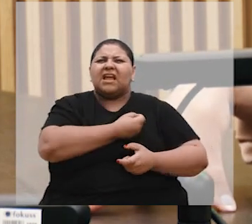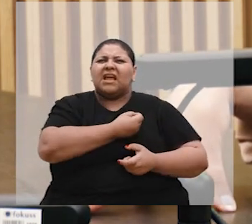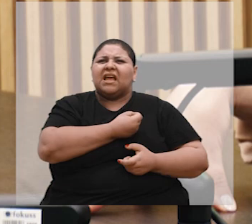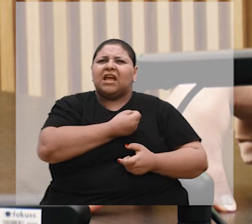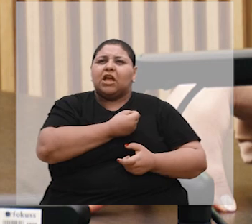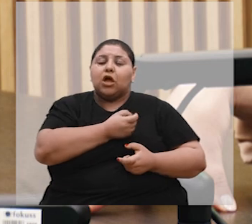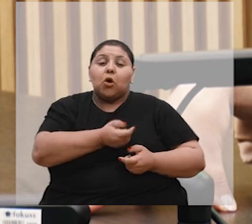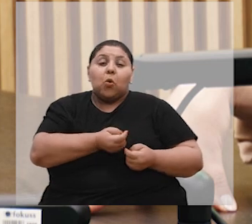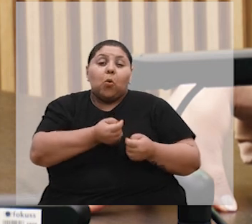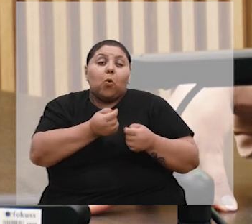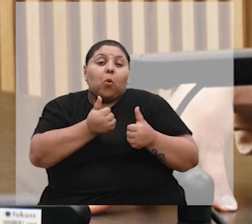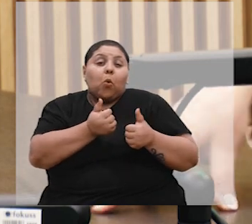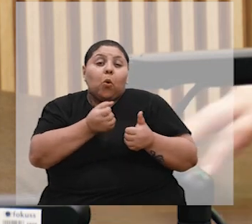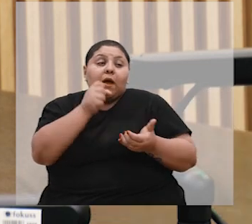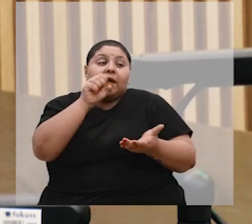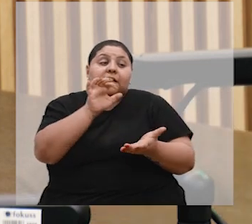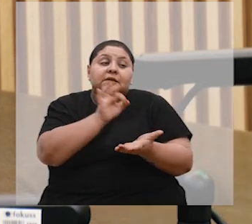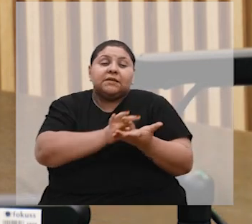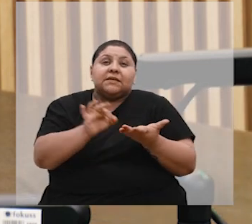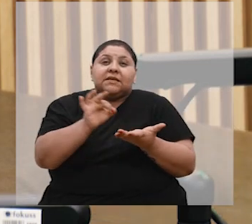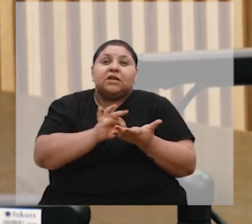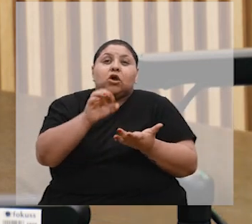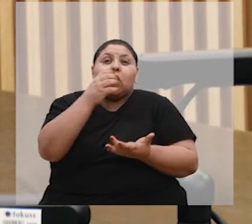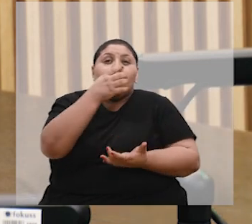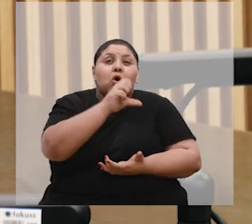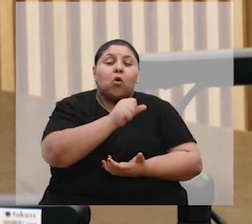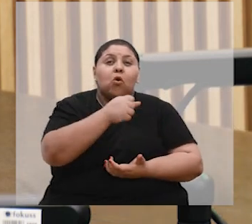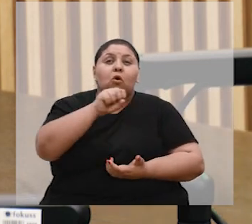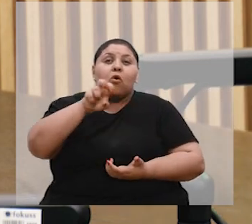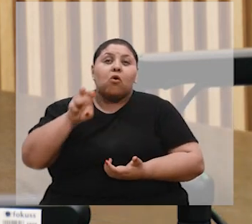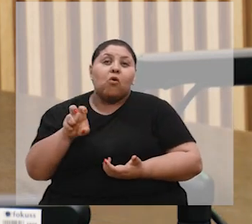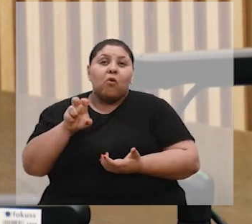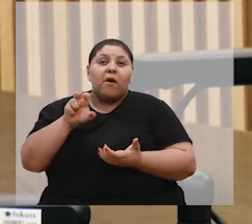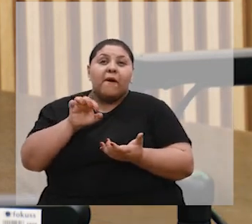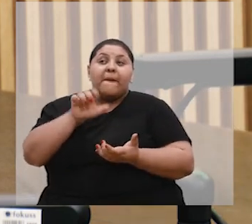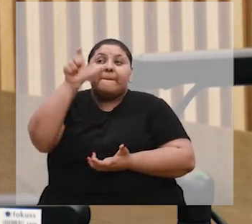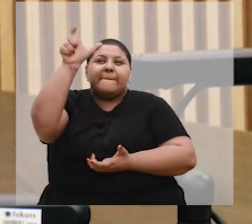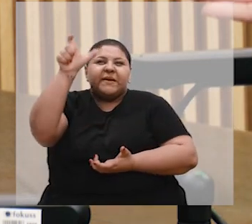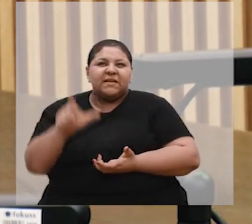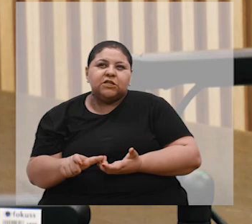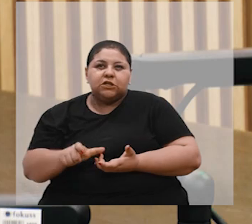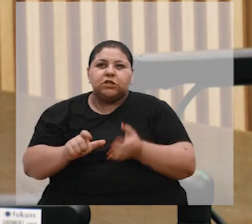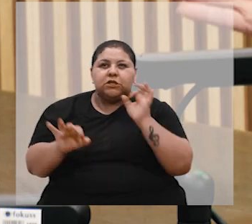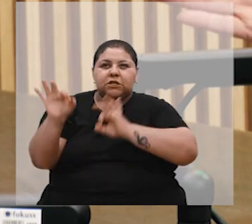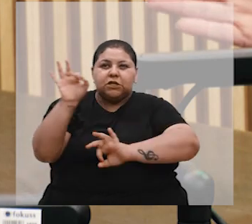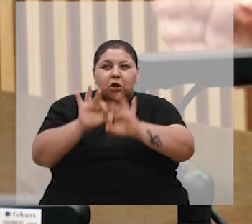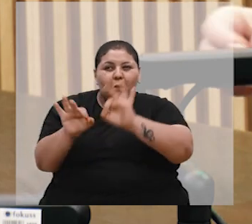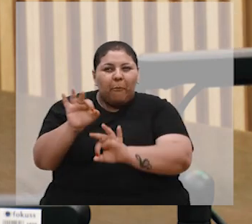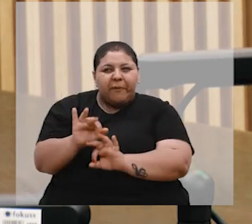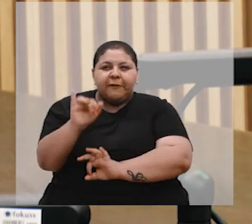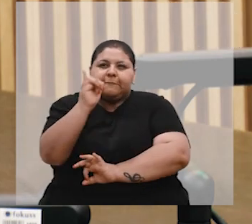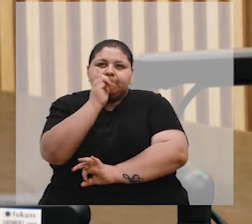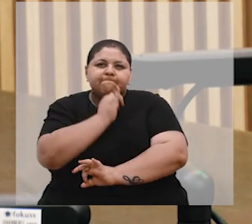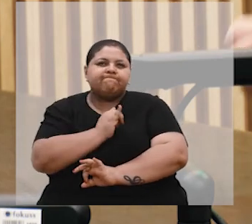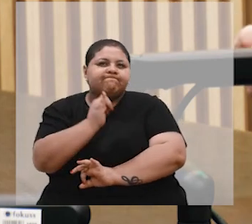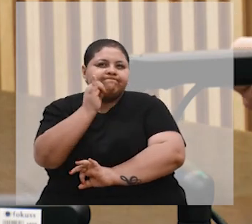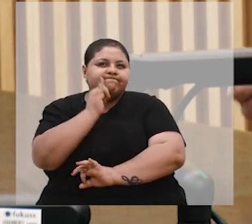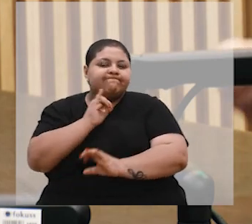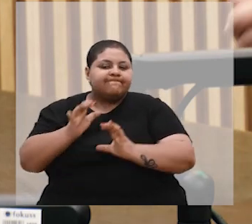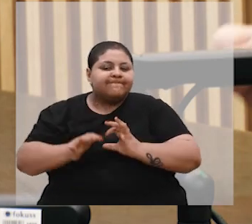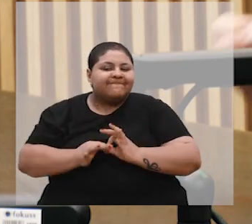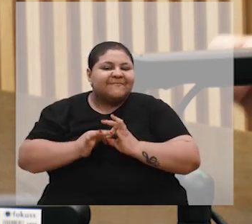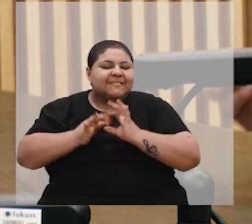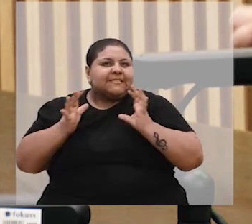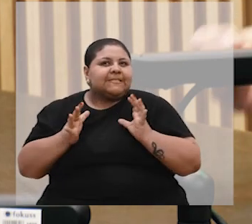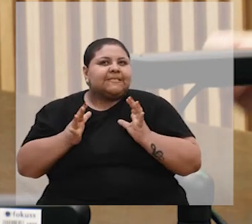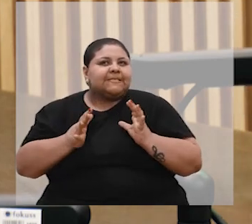85 pré-inscritos. Ou seja, são 85 inscrições de pessoas com planos de teste se dispondo